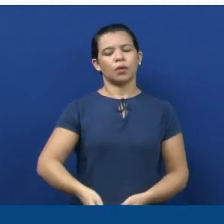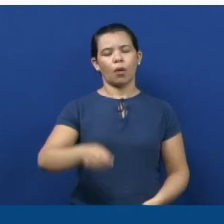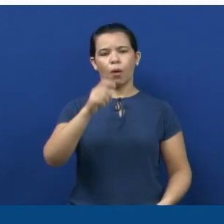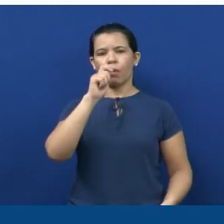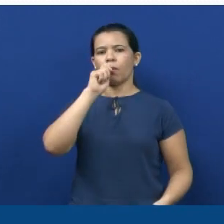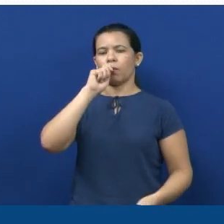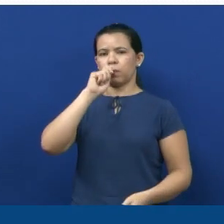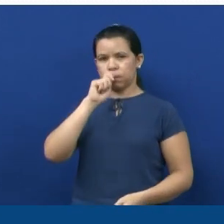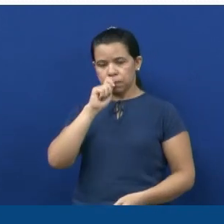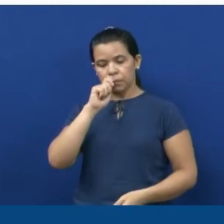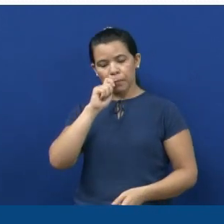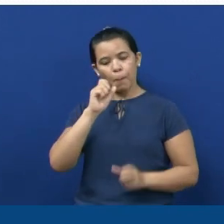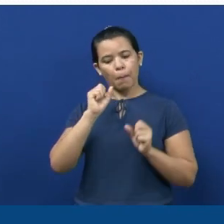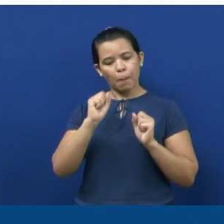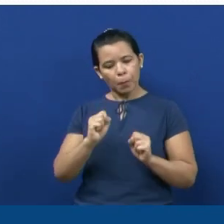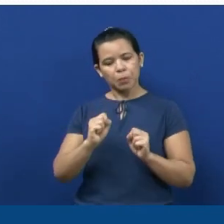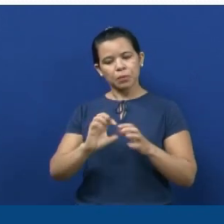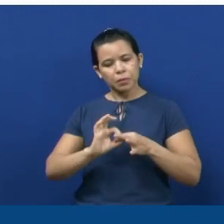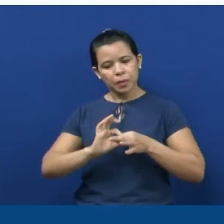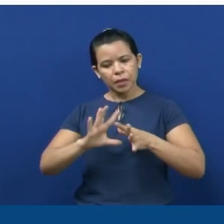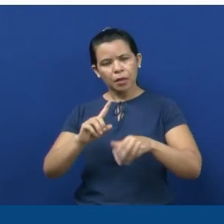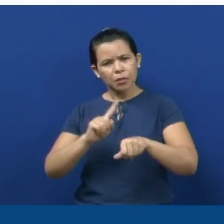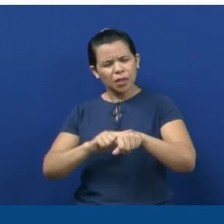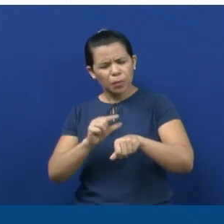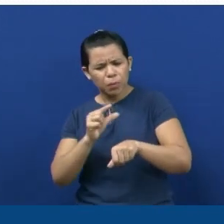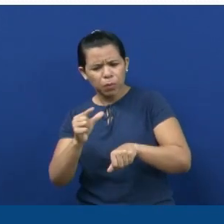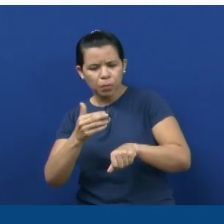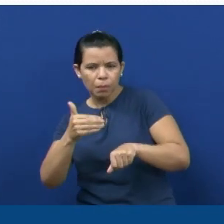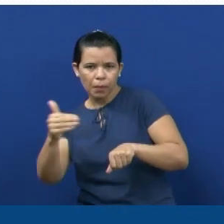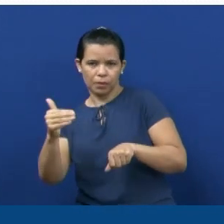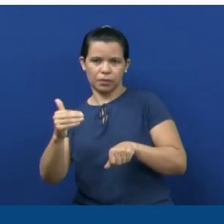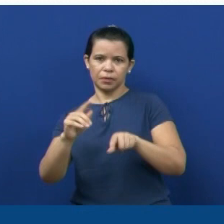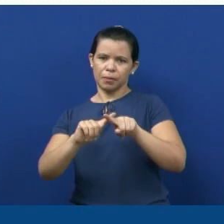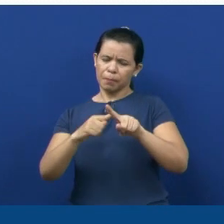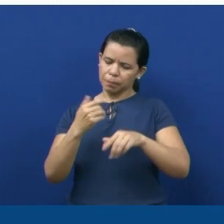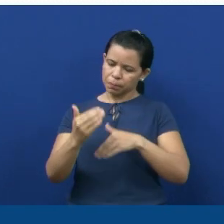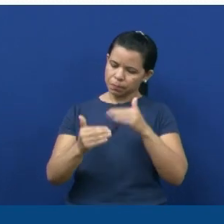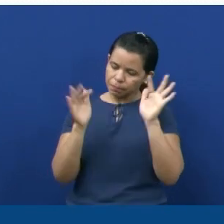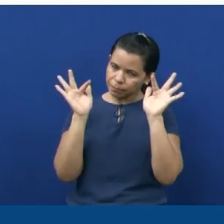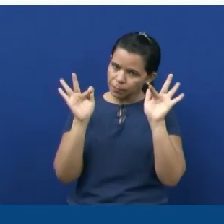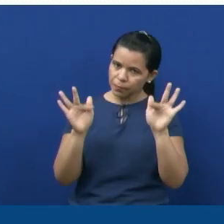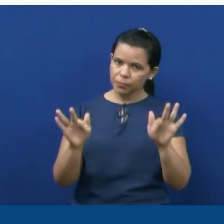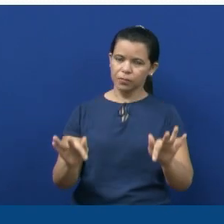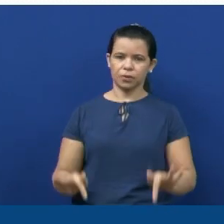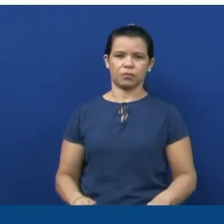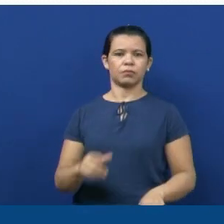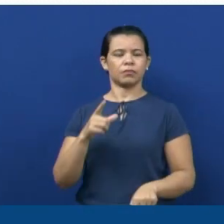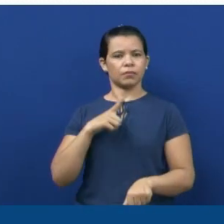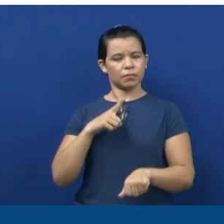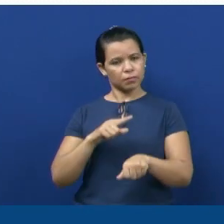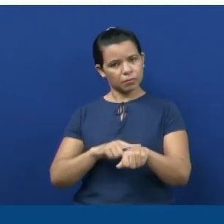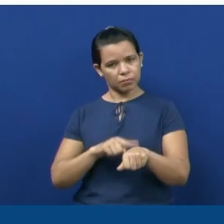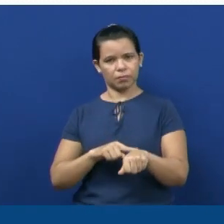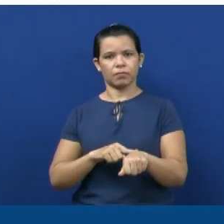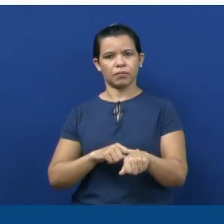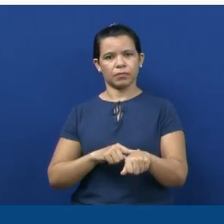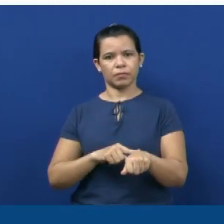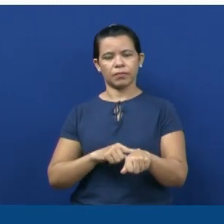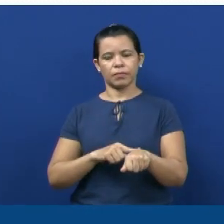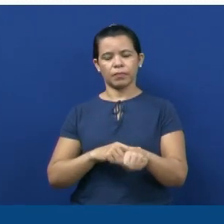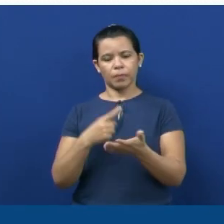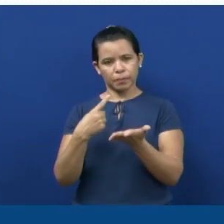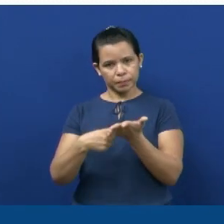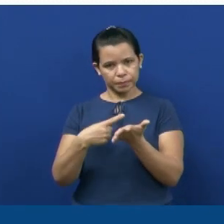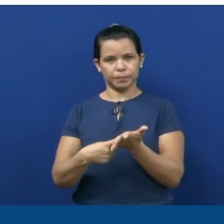determinado acréscimo, né? Mas ele vai terminar aquela partida de futebol, aquele jogo, ele vai ter um tempo, uma duração. E isso